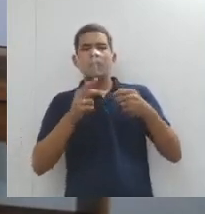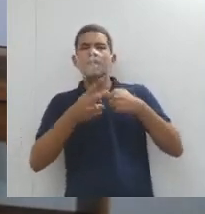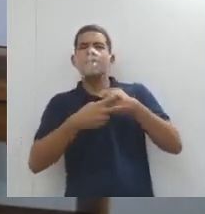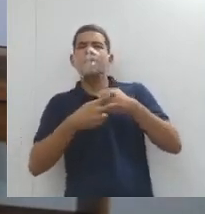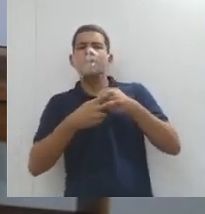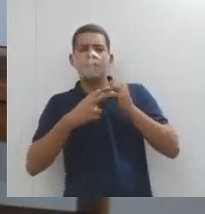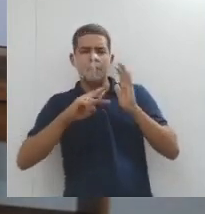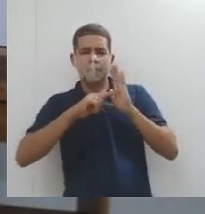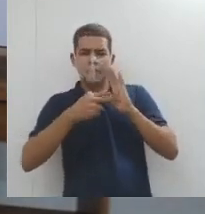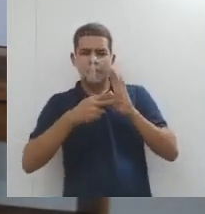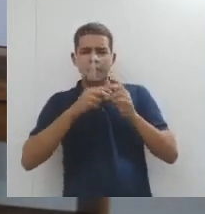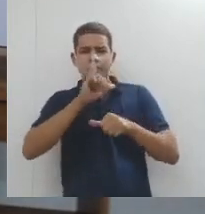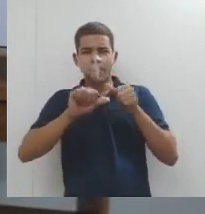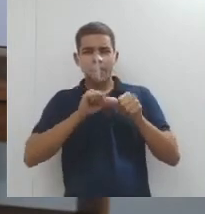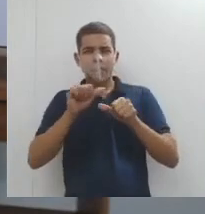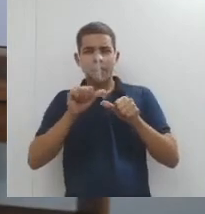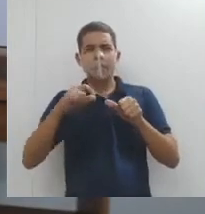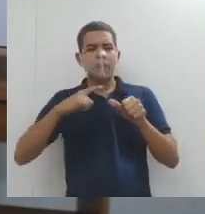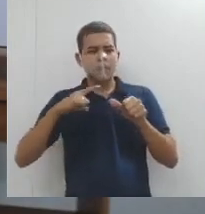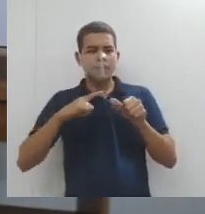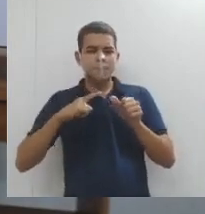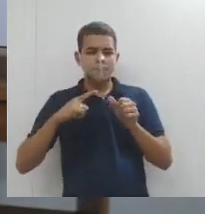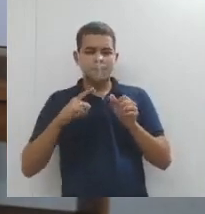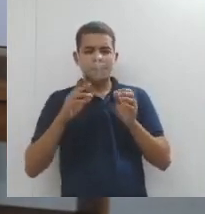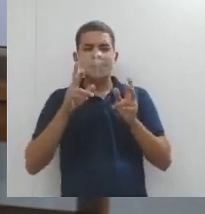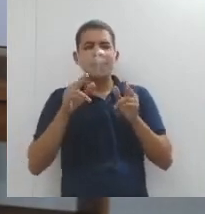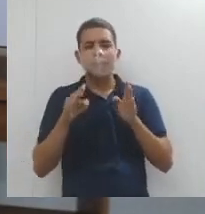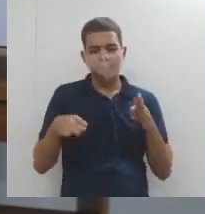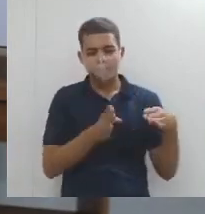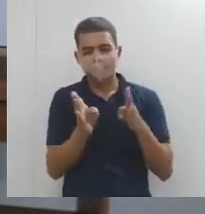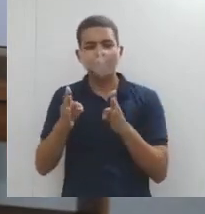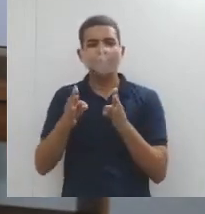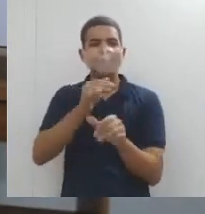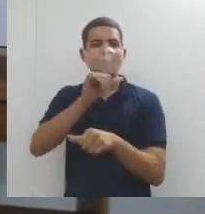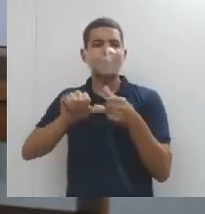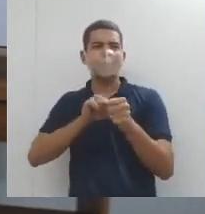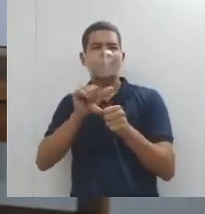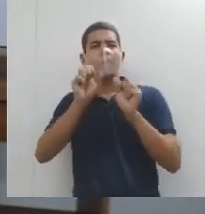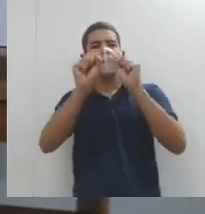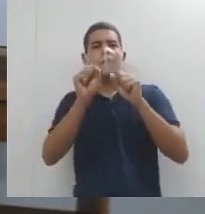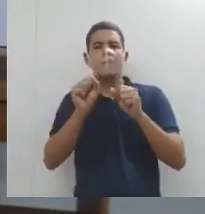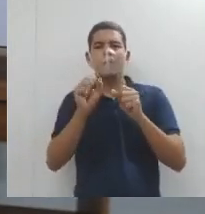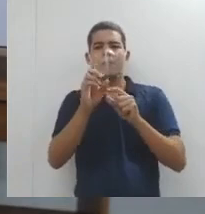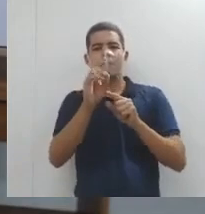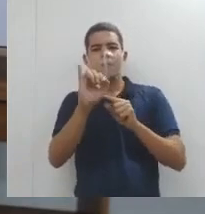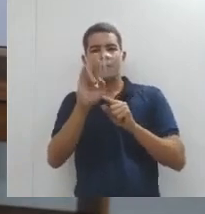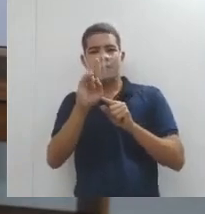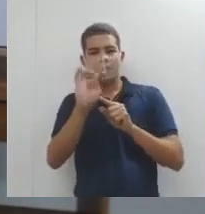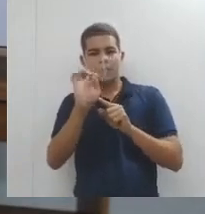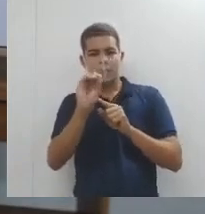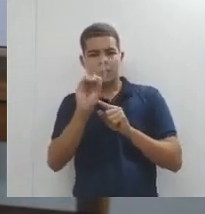a transitividade dele. Ele pode ser direto ou indireto. Se ele estiver